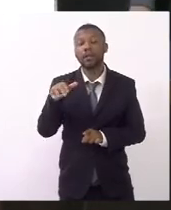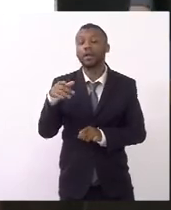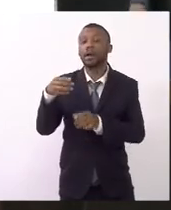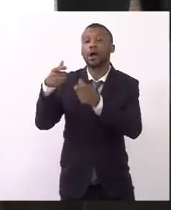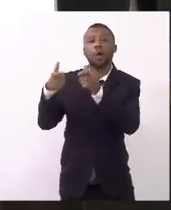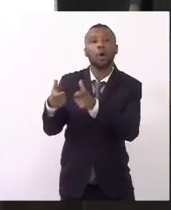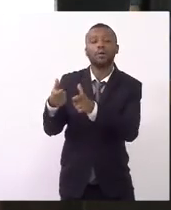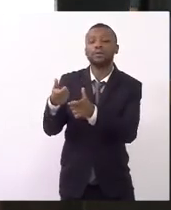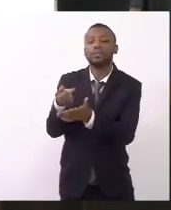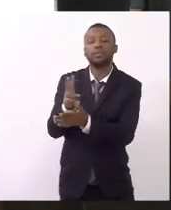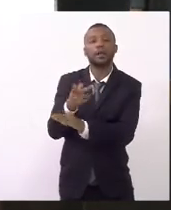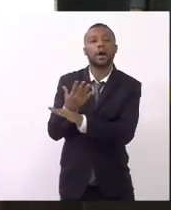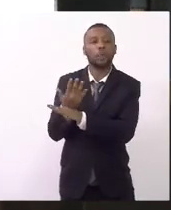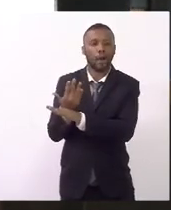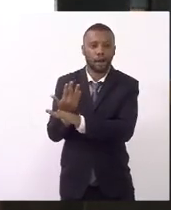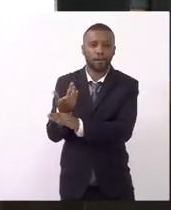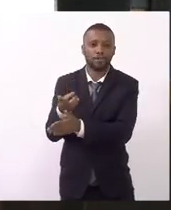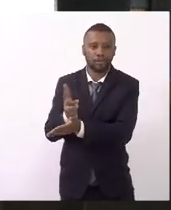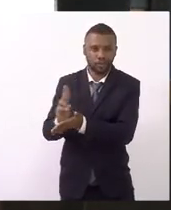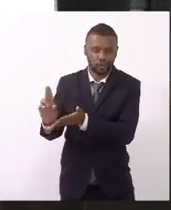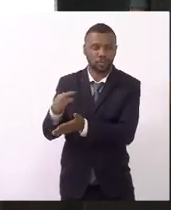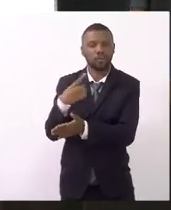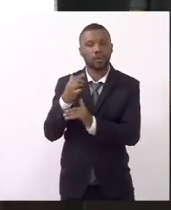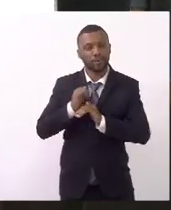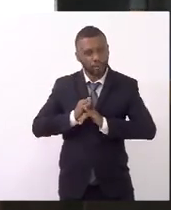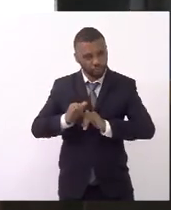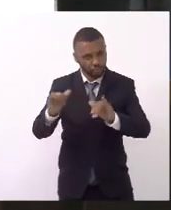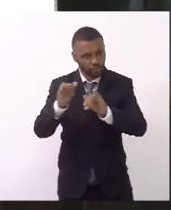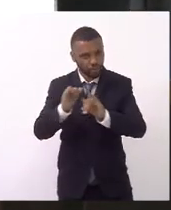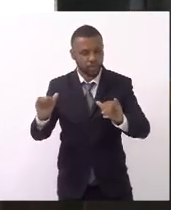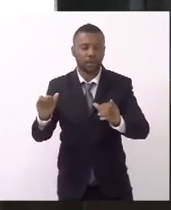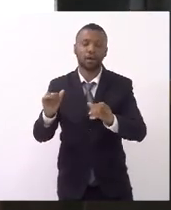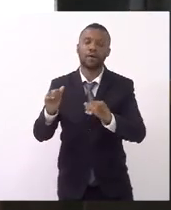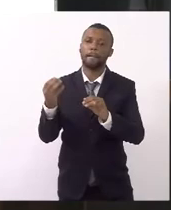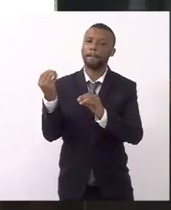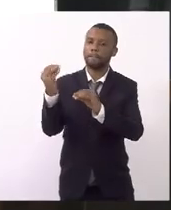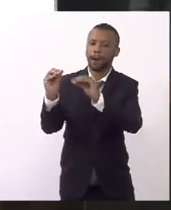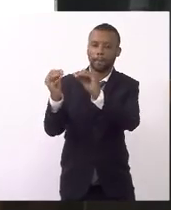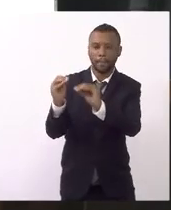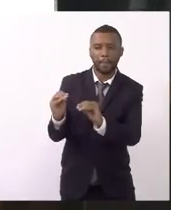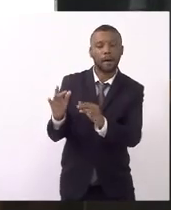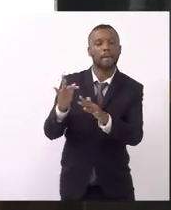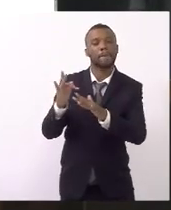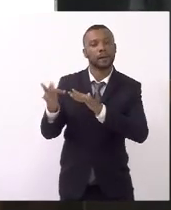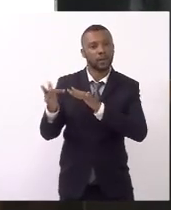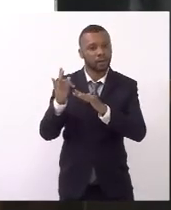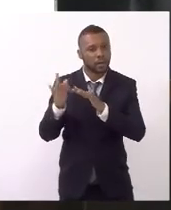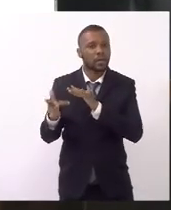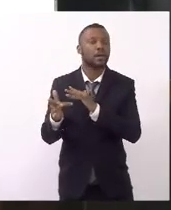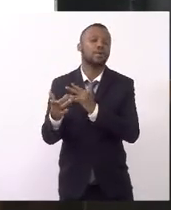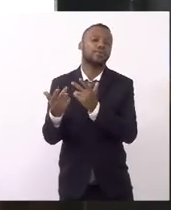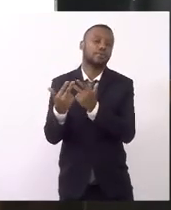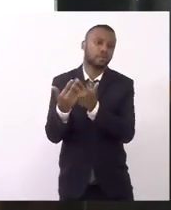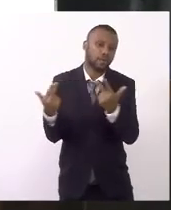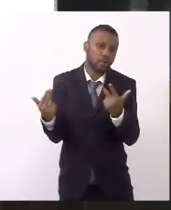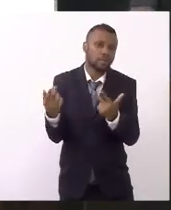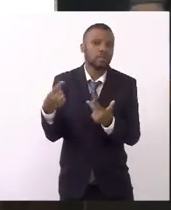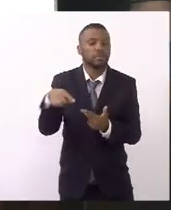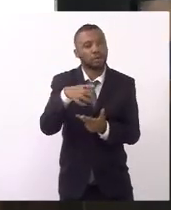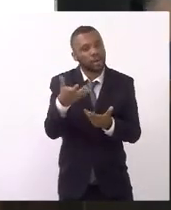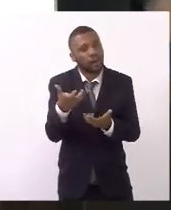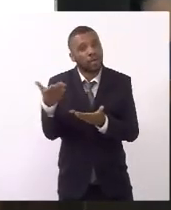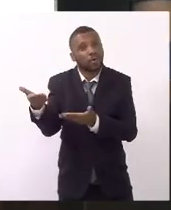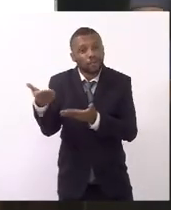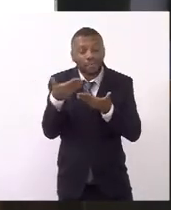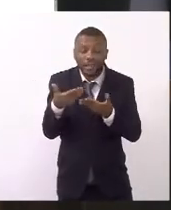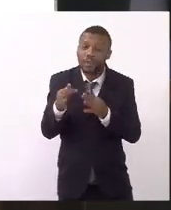UERJ faremos toda divulgação pelas redes sociais tão já convidando todos